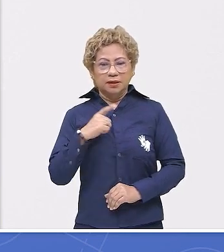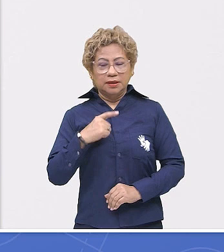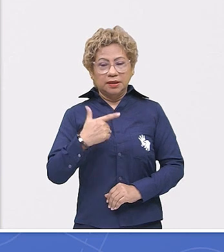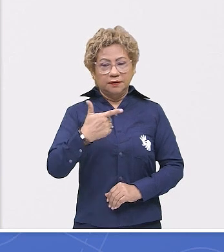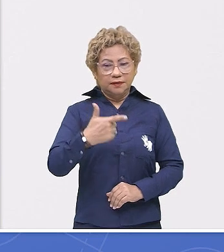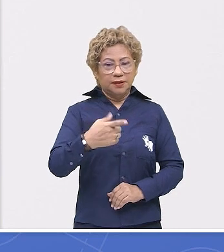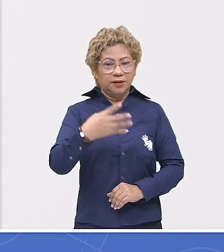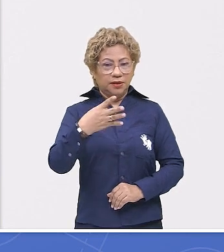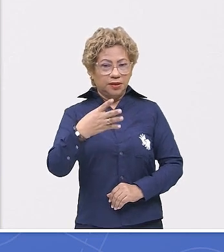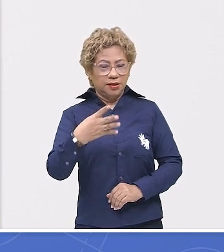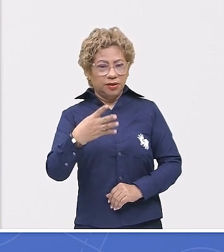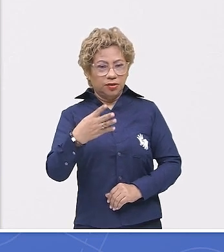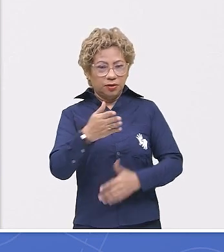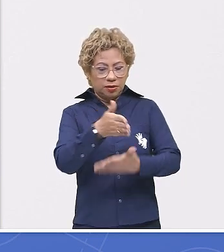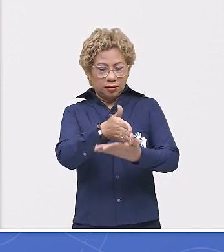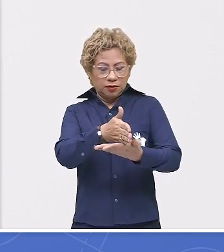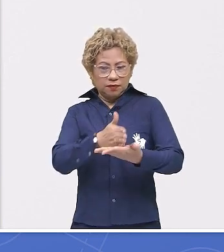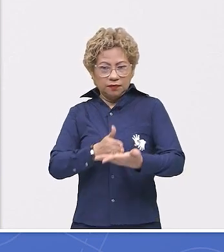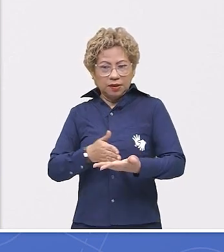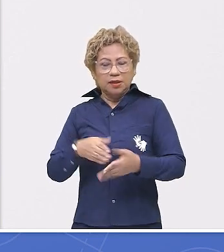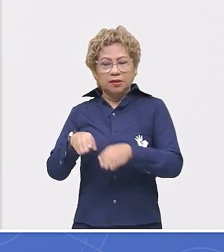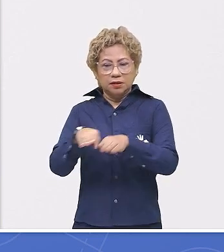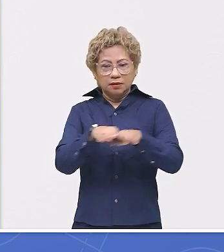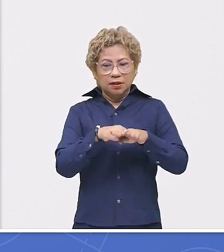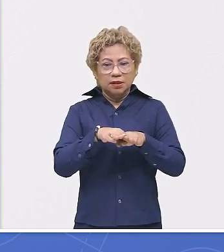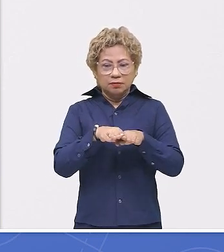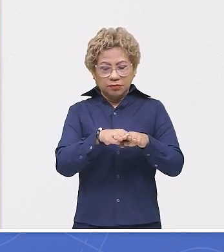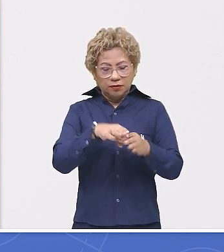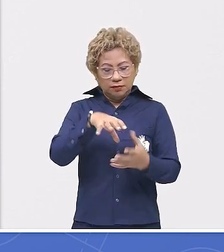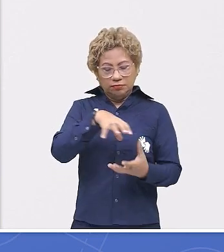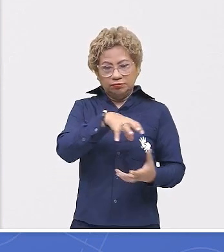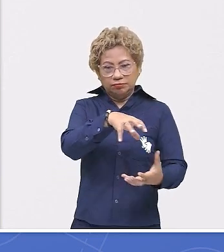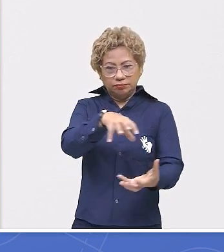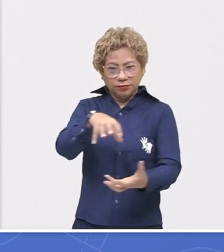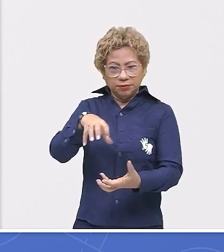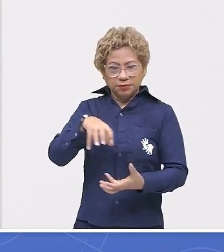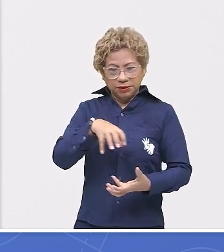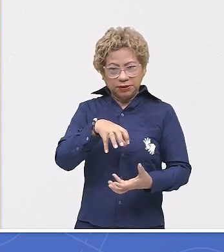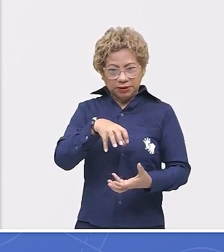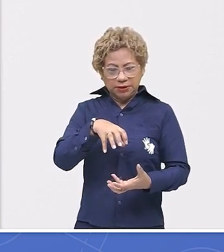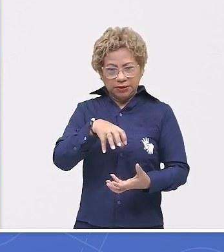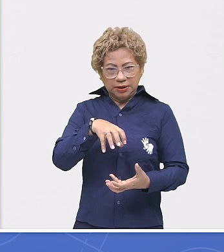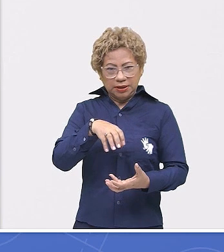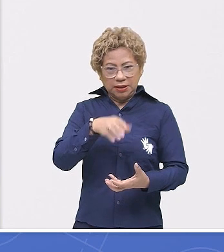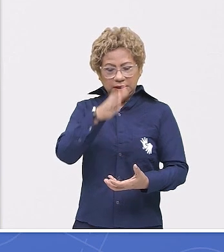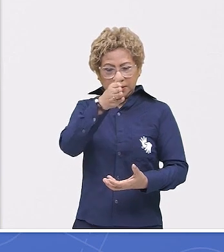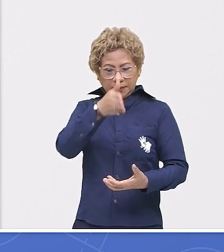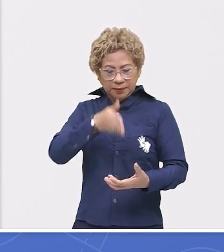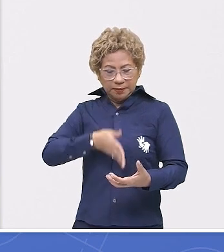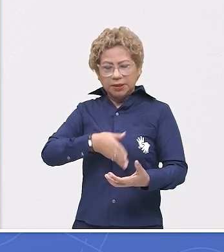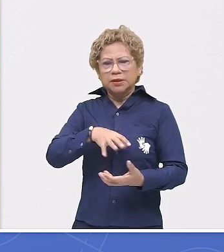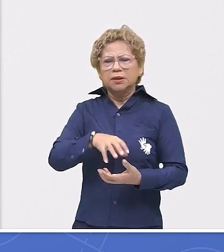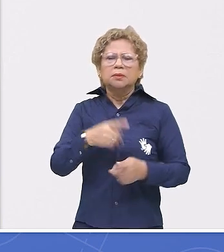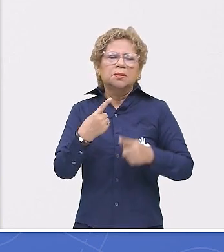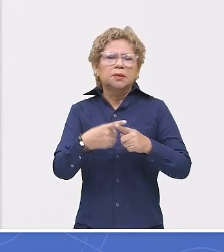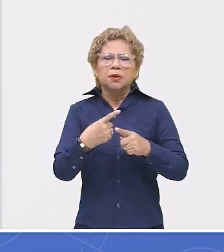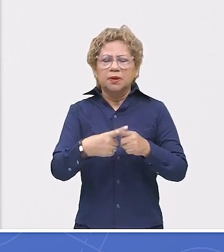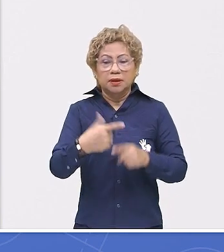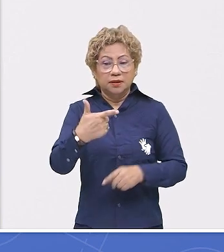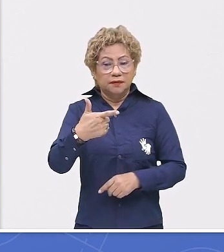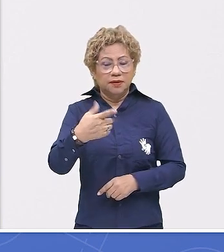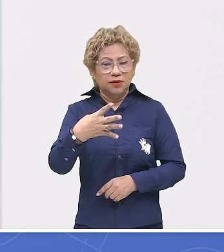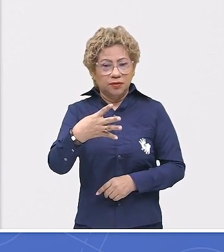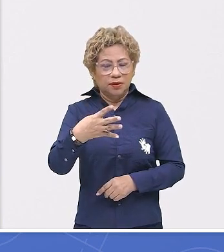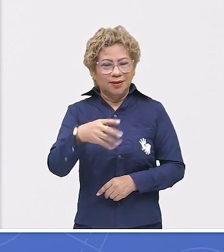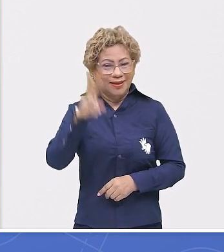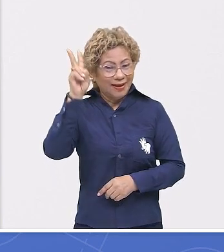iguais em que foi dividido o planeta, né, o globo terrestre, por que 24 partes? Lembrem, né, que